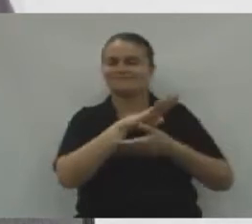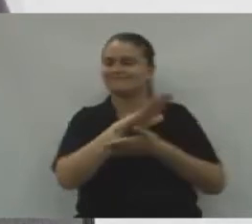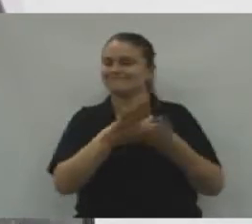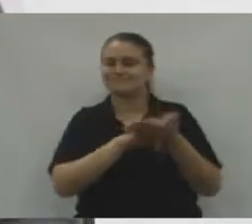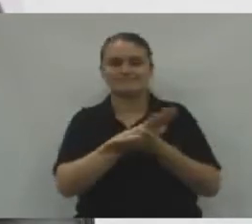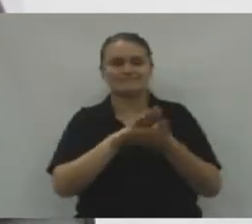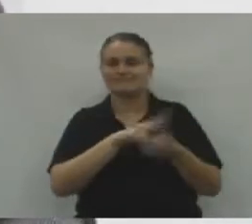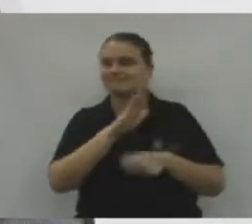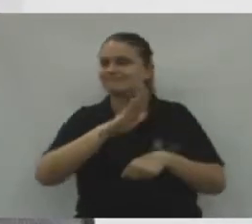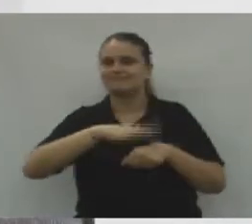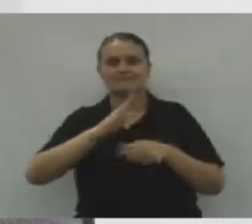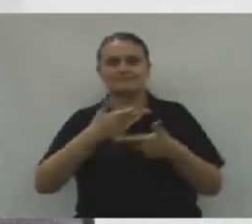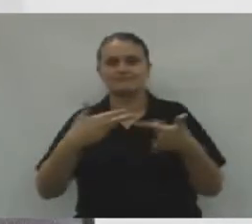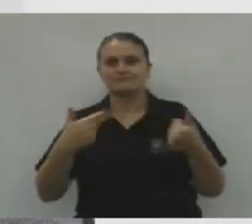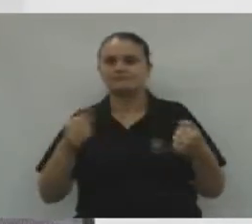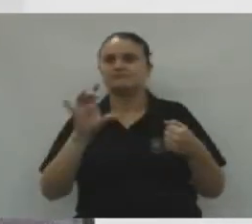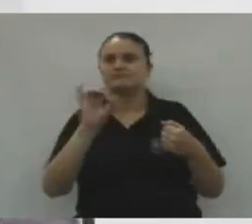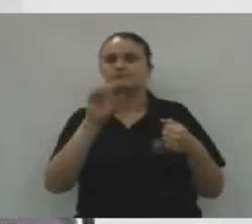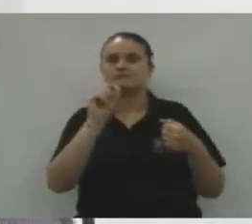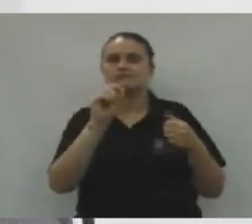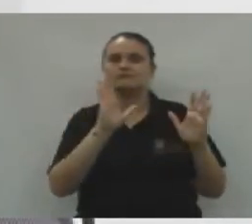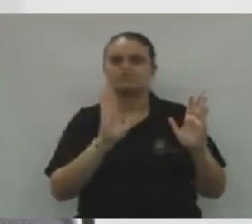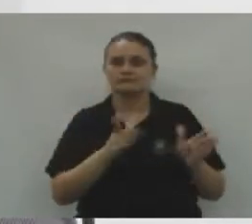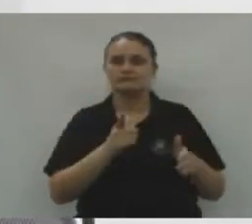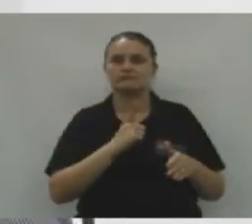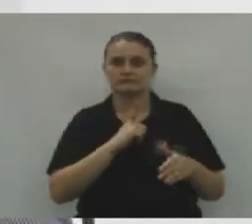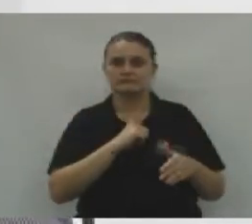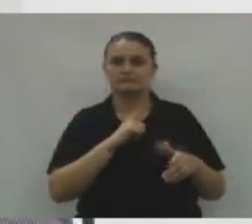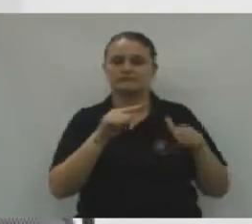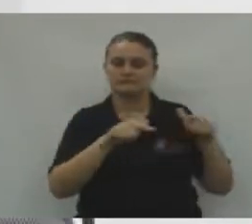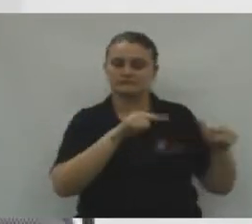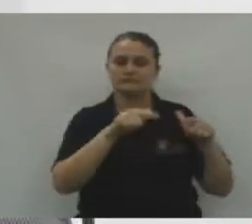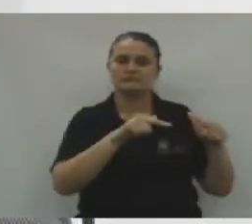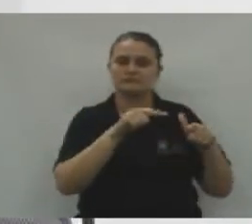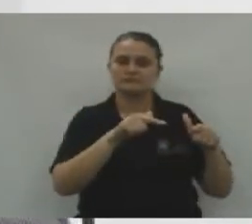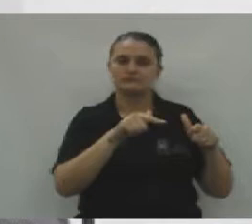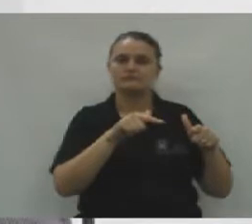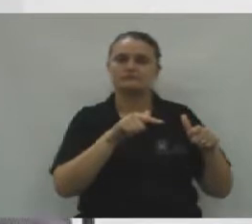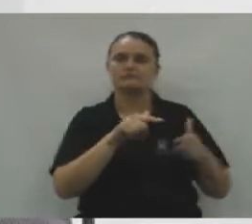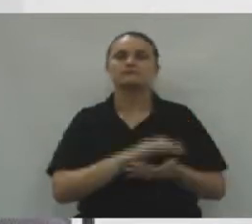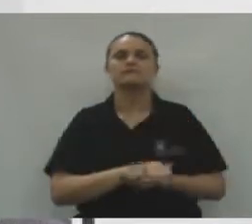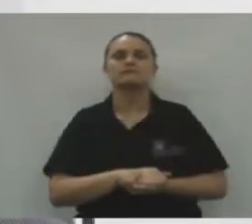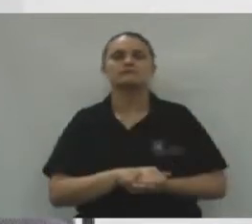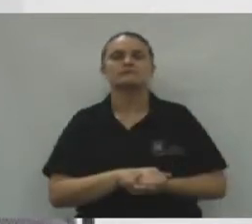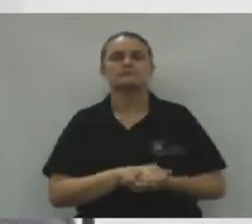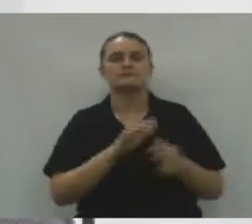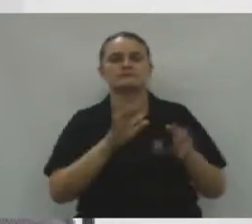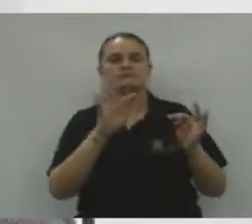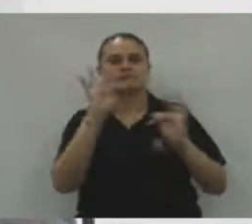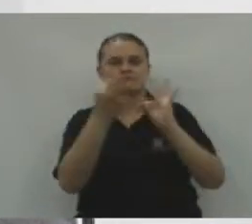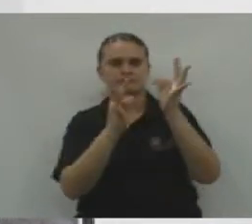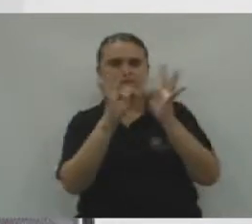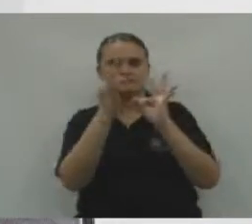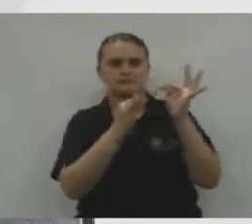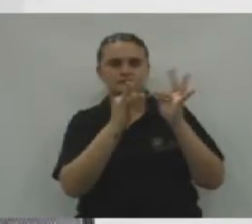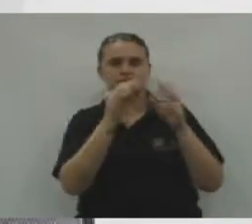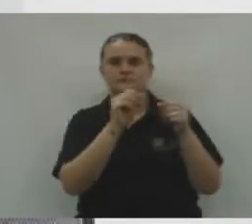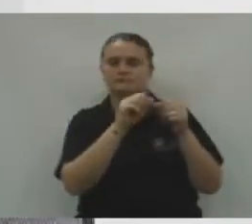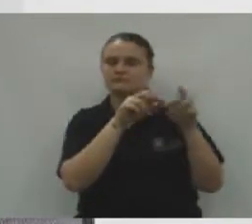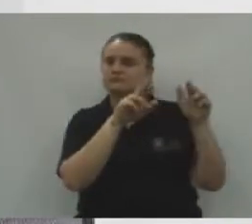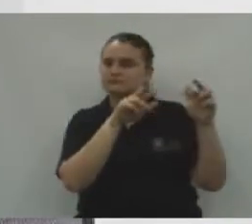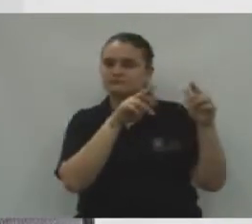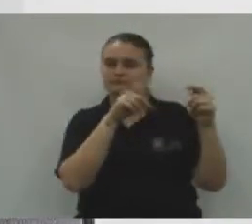propriedade nada além do que os produtores já têm. Se trabalha com questão de tecnologia de produção de acordo